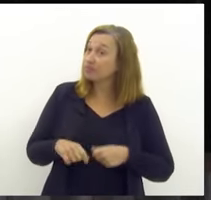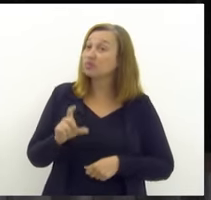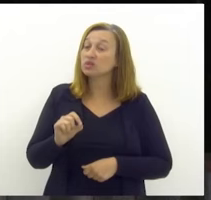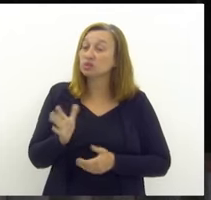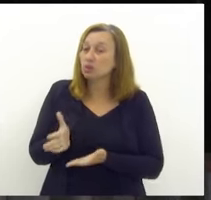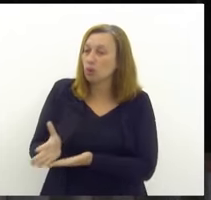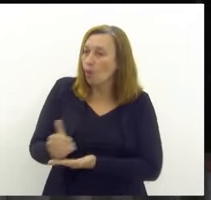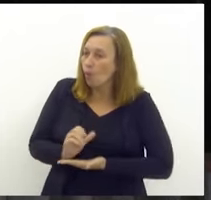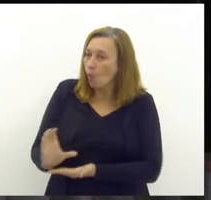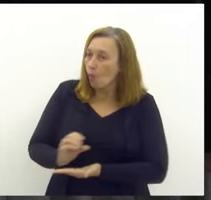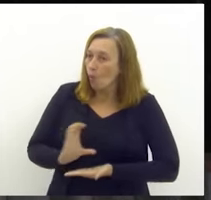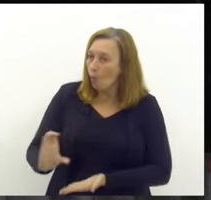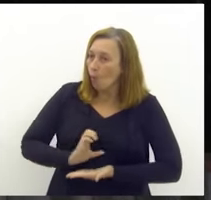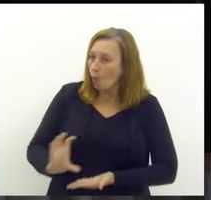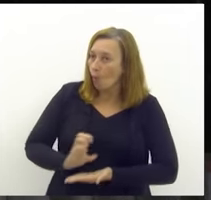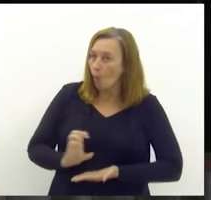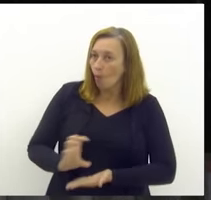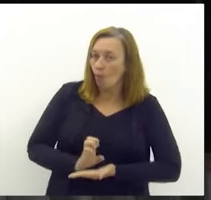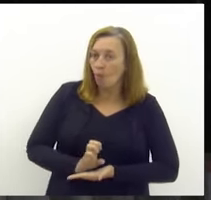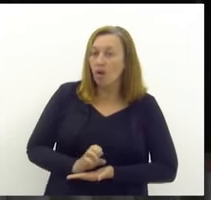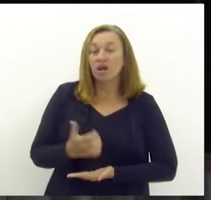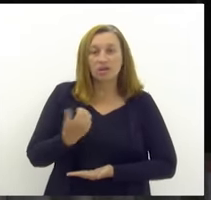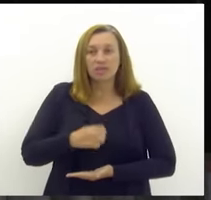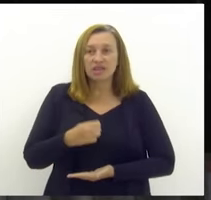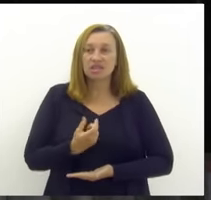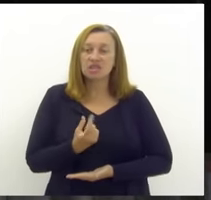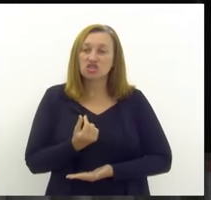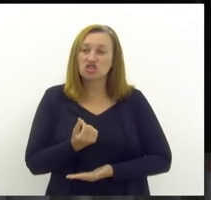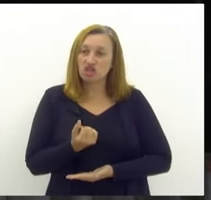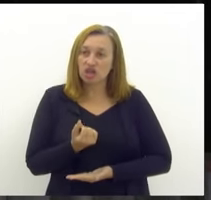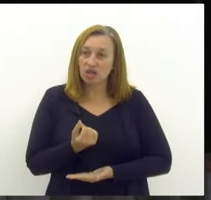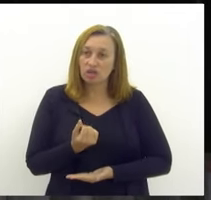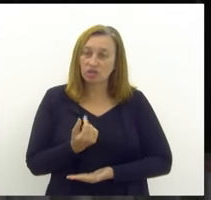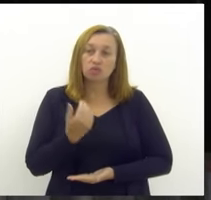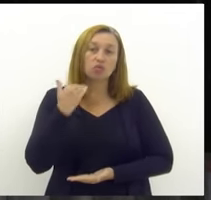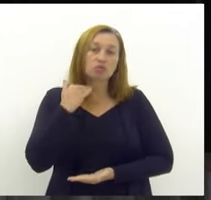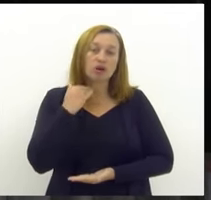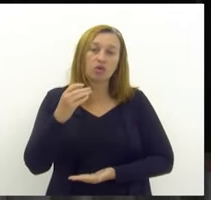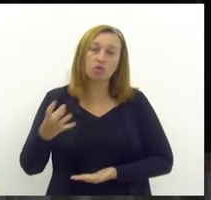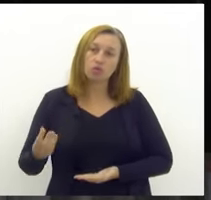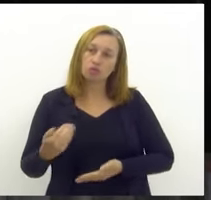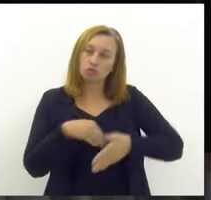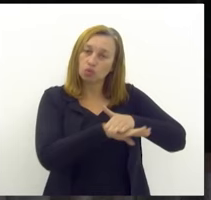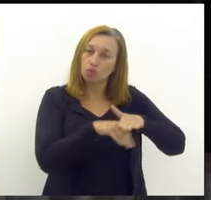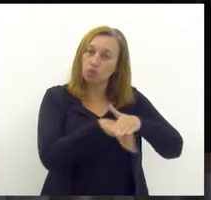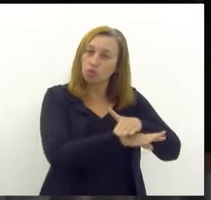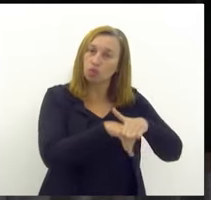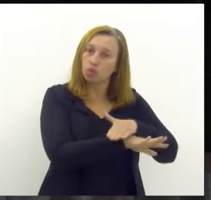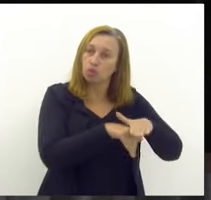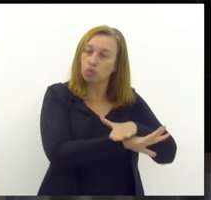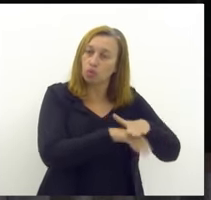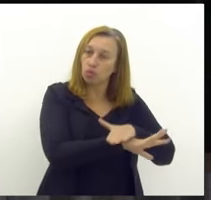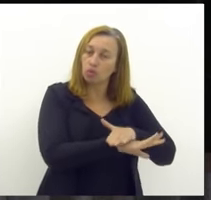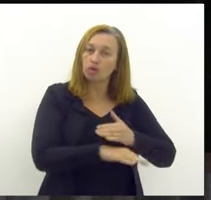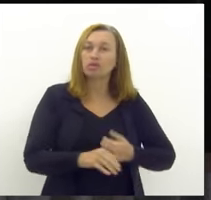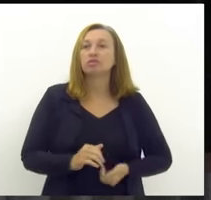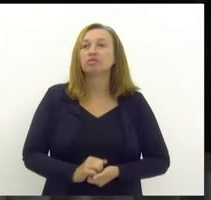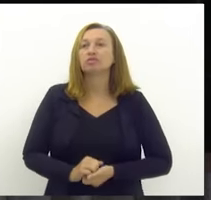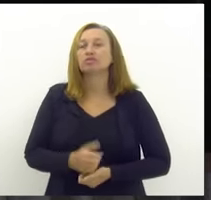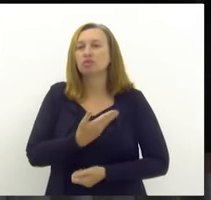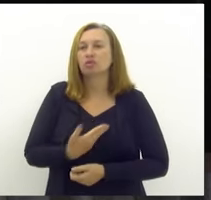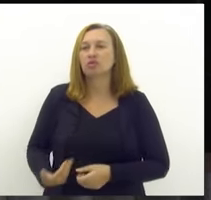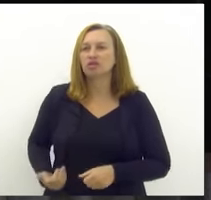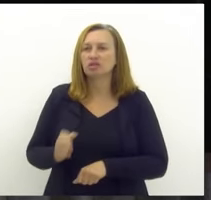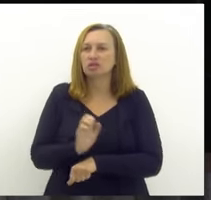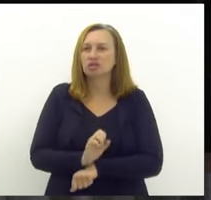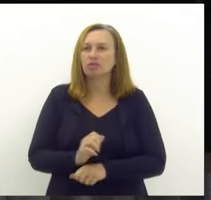arrecadar precisa entrar dinheiro no caixa na fonte 100 essa que é a verdade tem que entrar dinheiro na caixa do Governo do Estado para